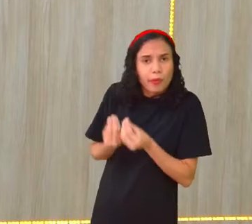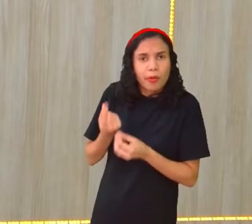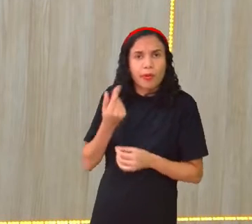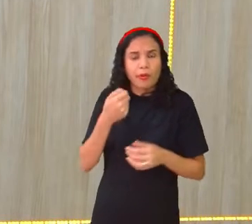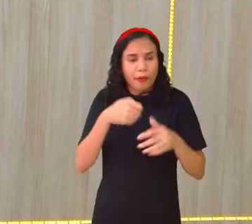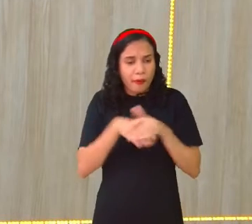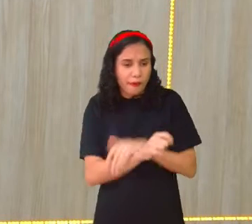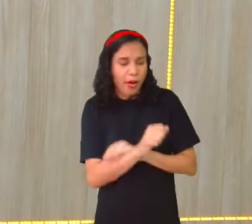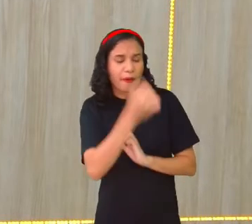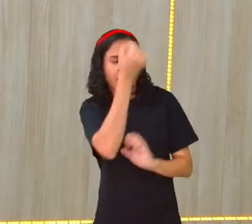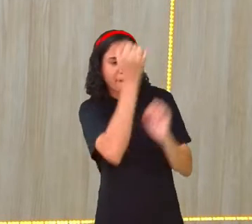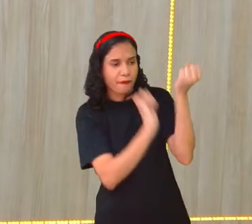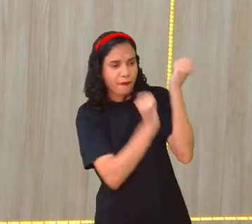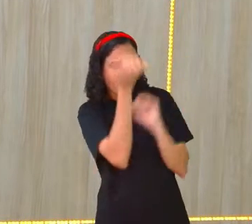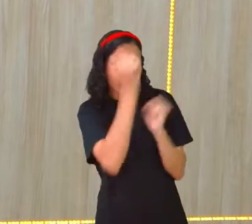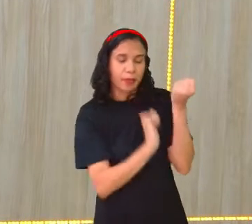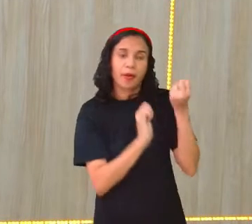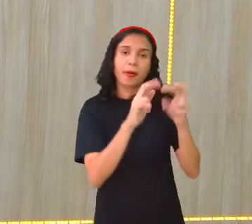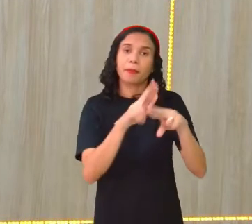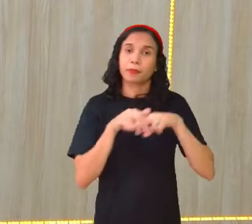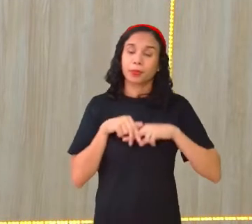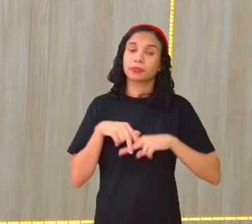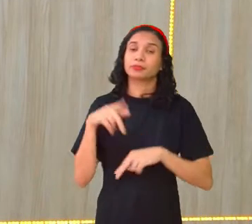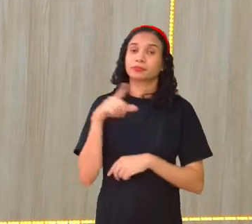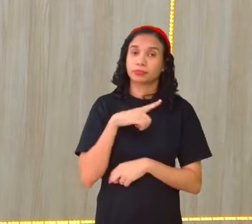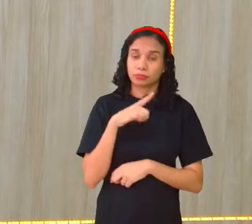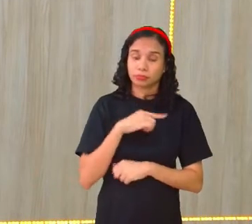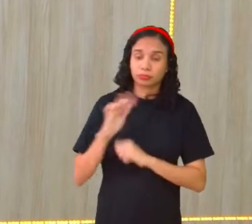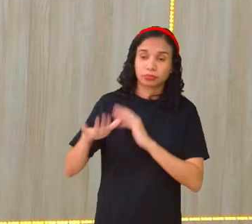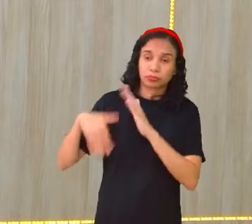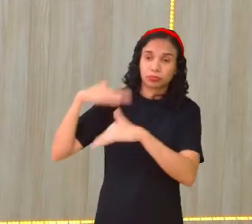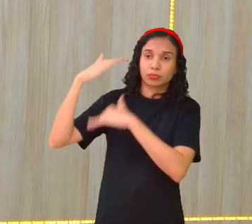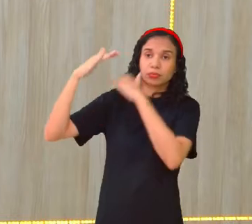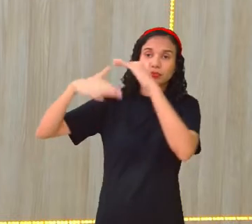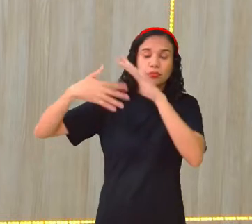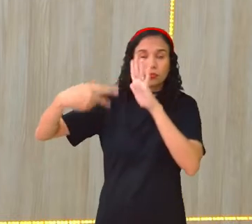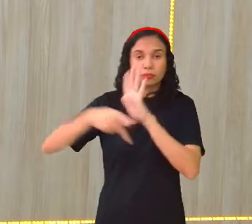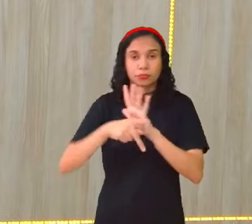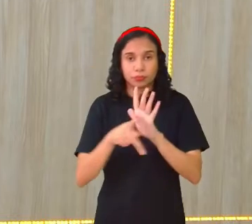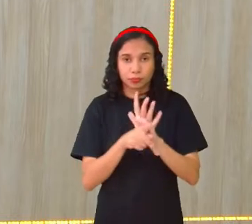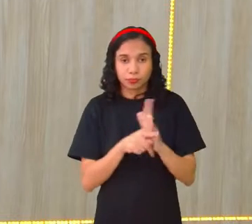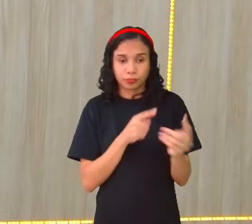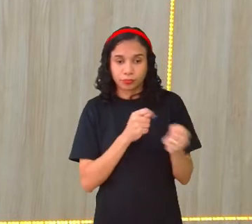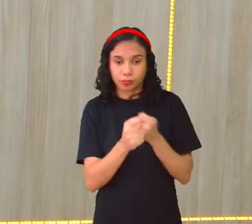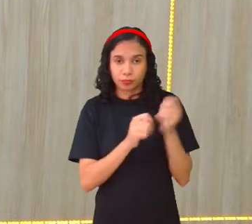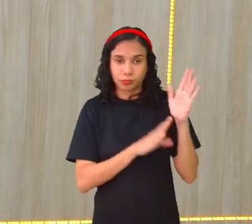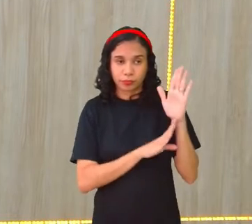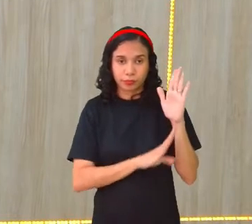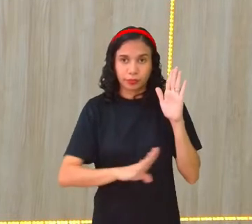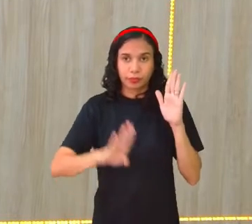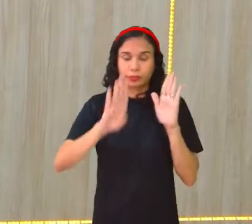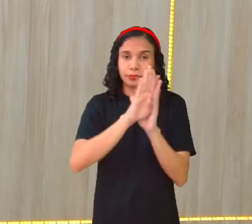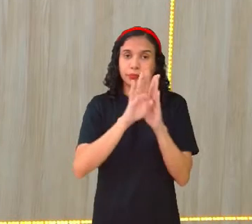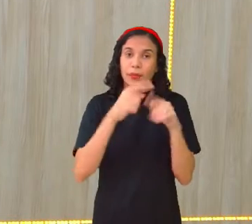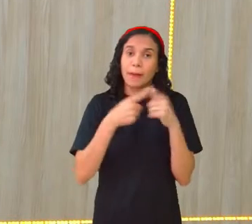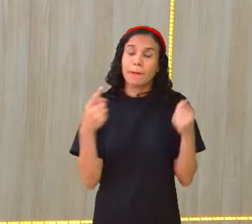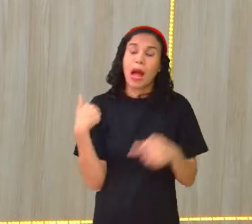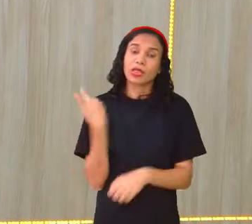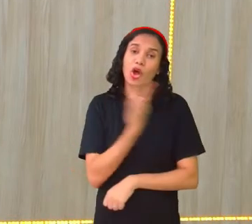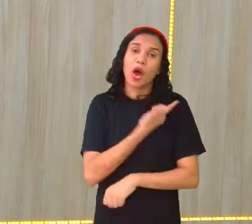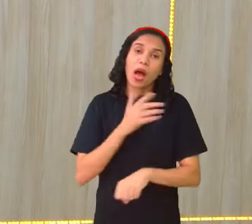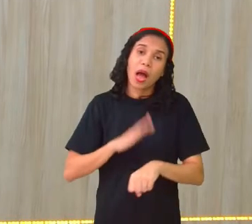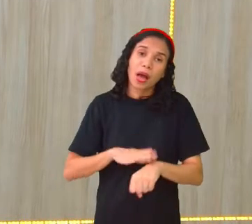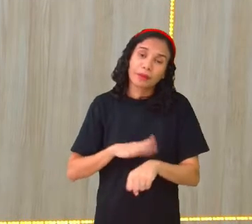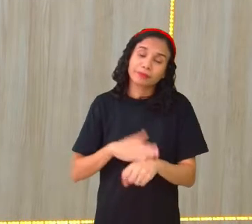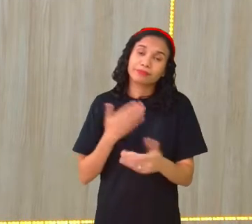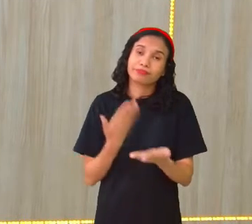em fábricas e indústria. Então, por isso que há esse crescimento econômico nesse período. Certo? Mas a gente já está chegando ao